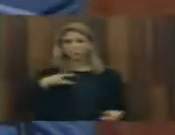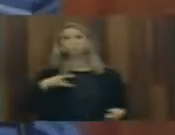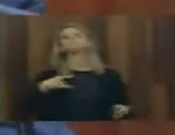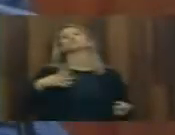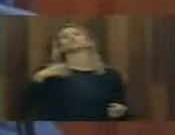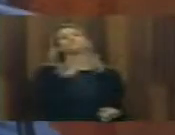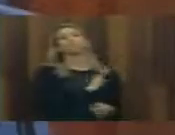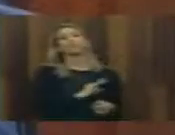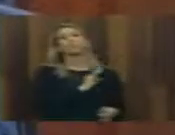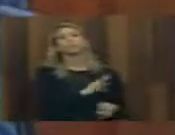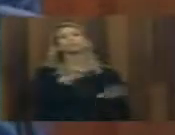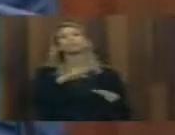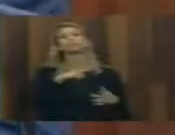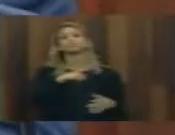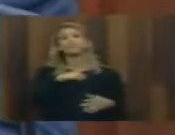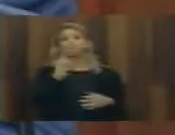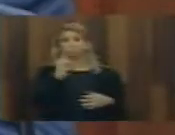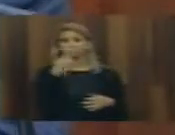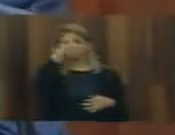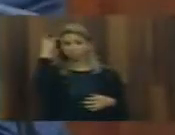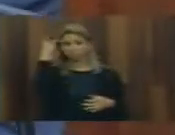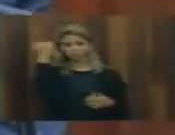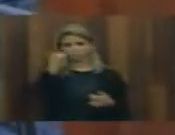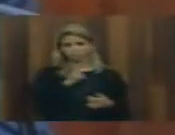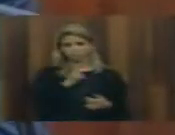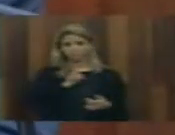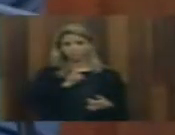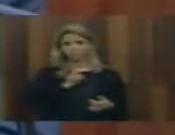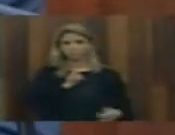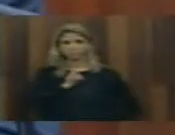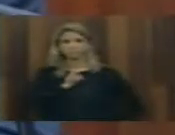umas funcionárias me relataram que